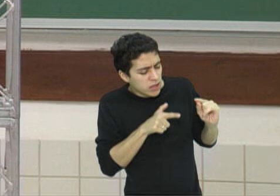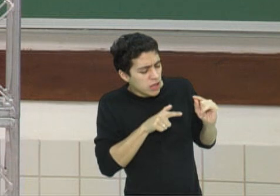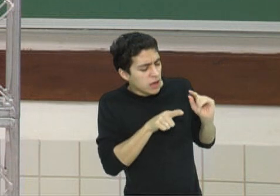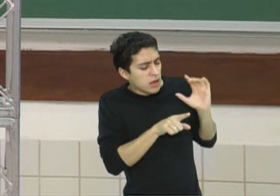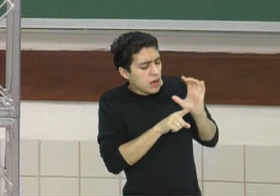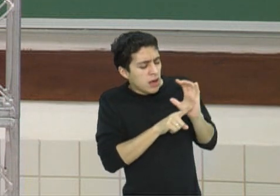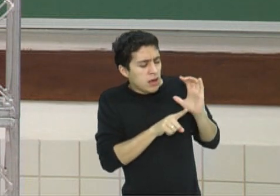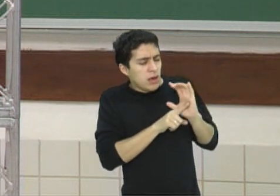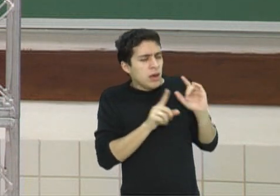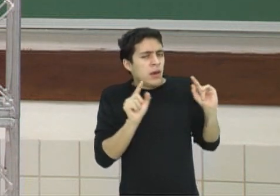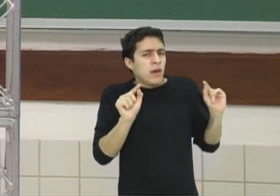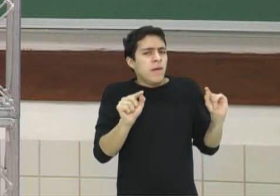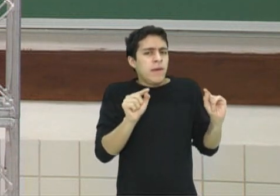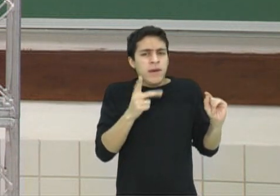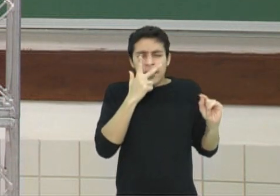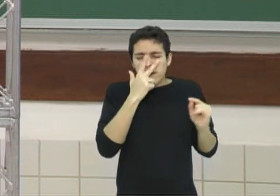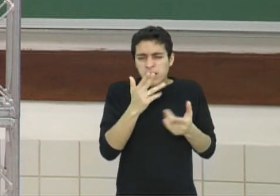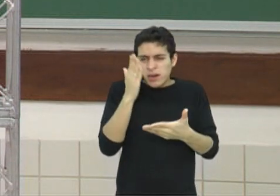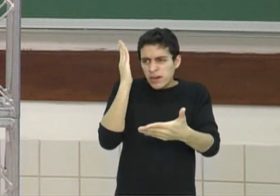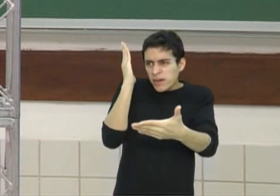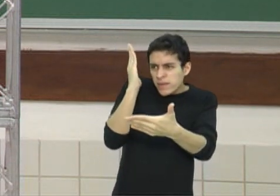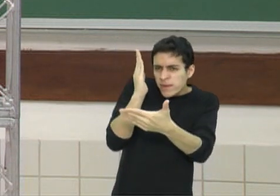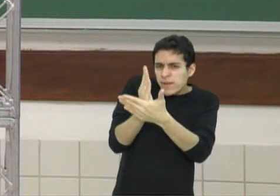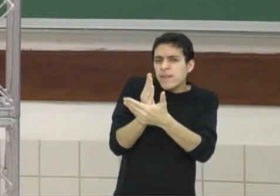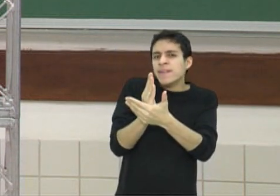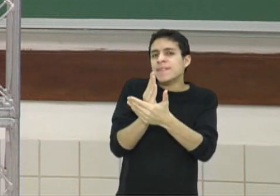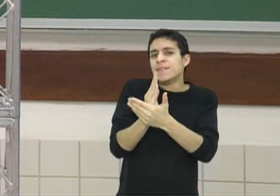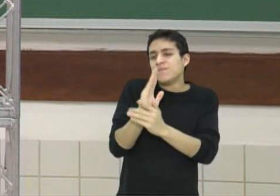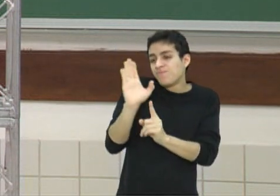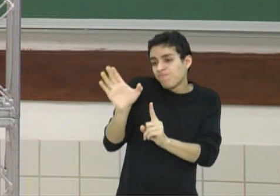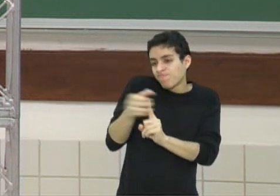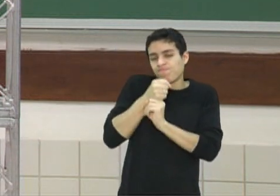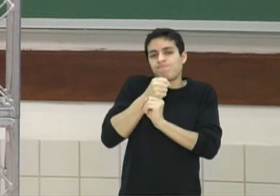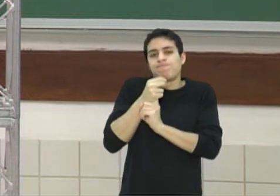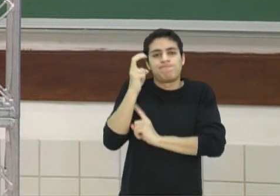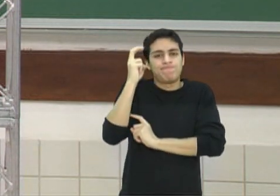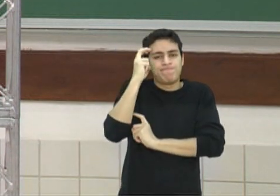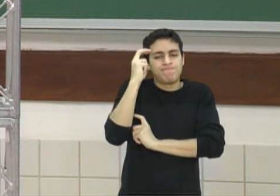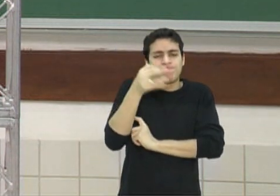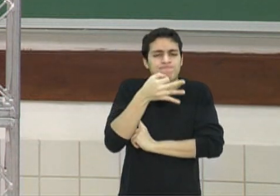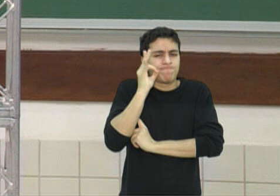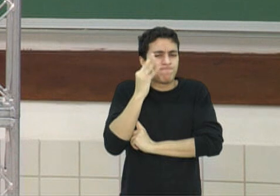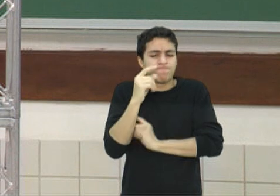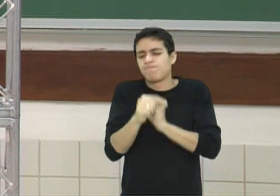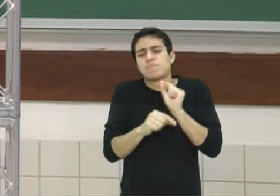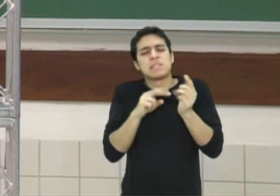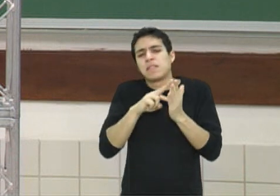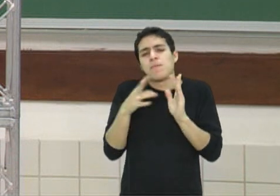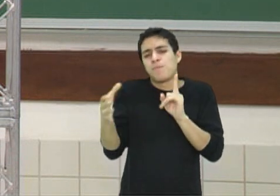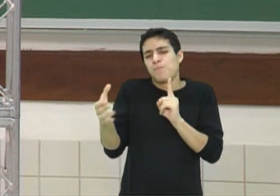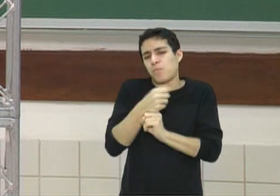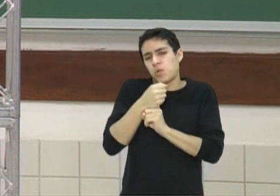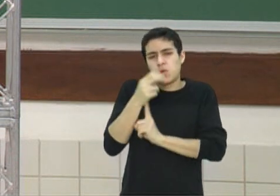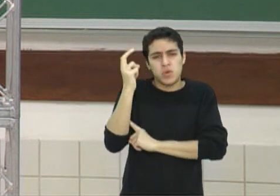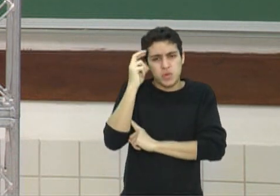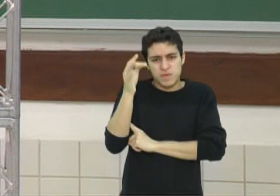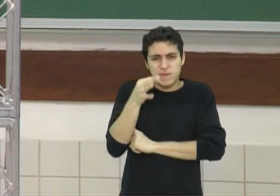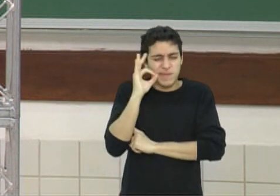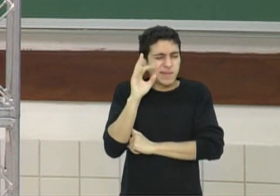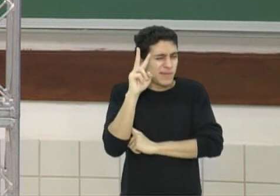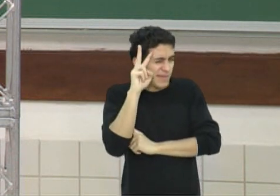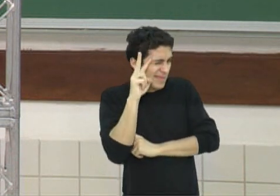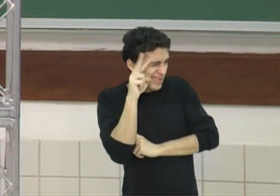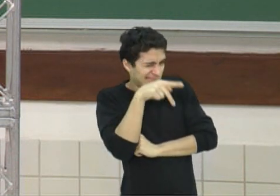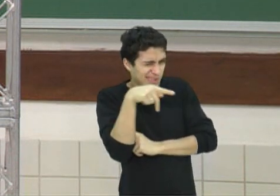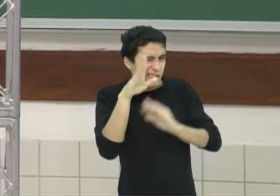é que nós temos o fim da monocultura do café. O que é a monocultura do café? O professor de História com